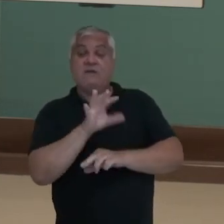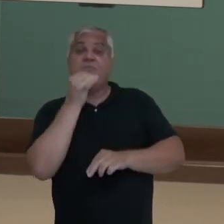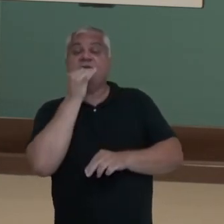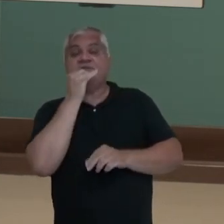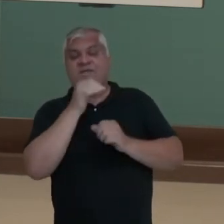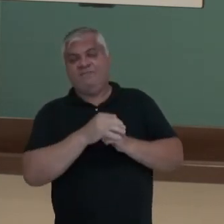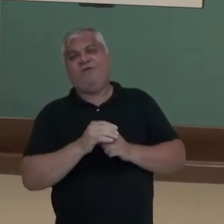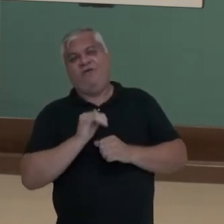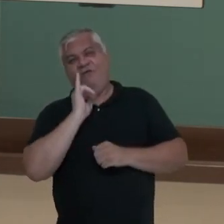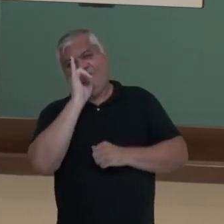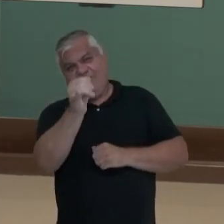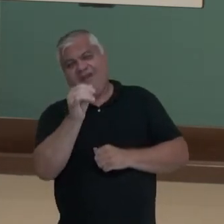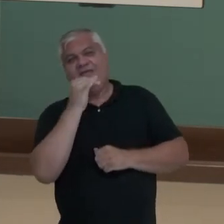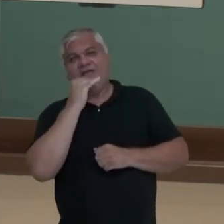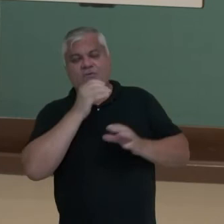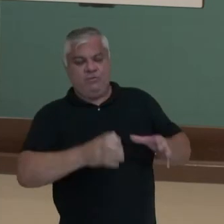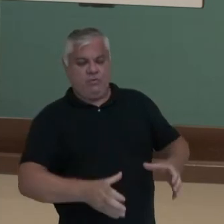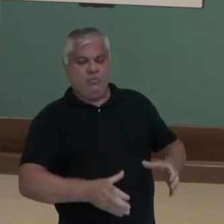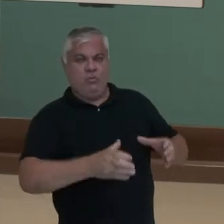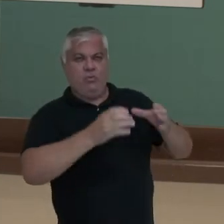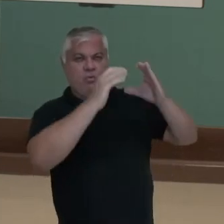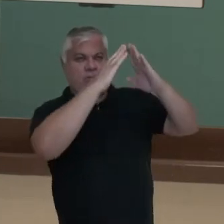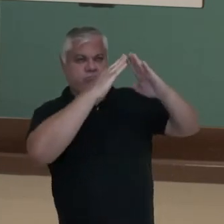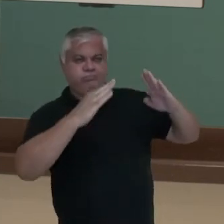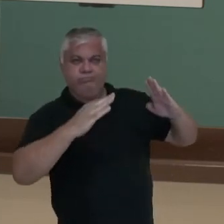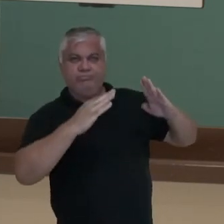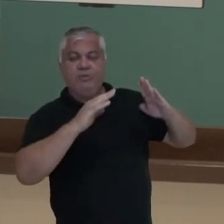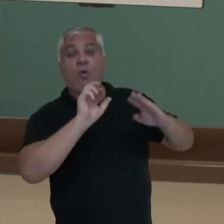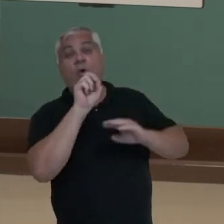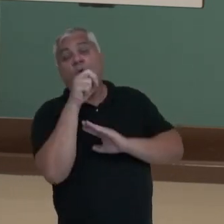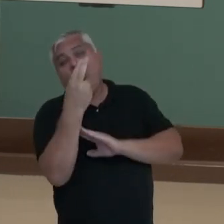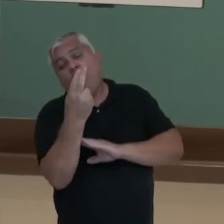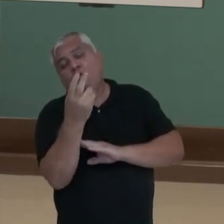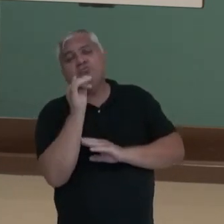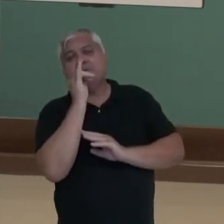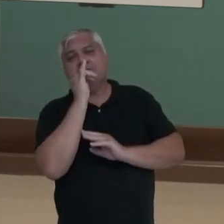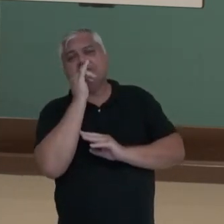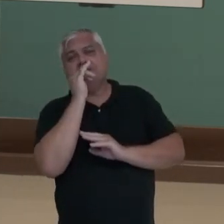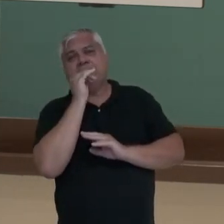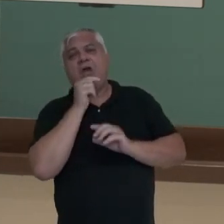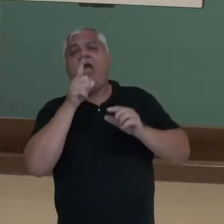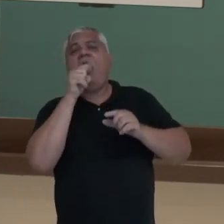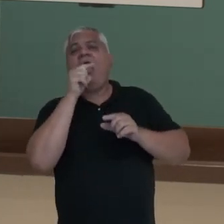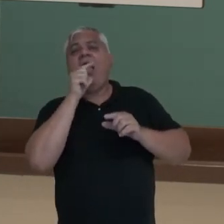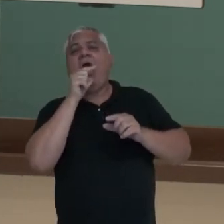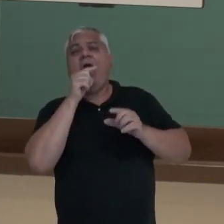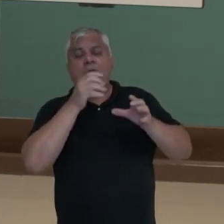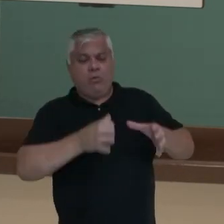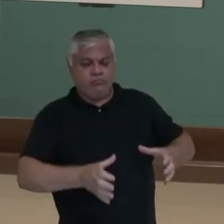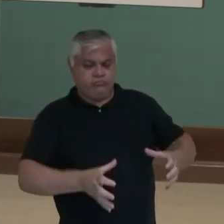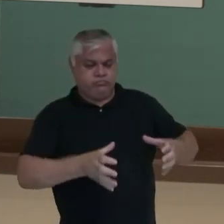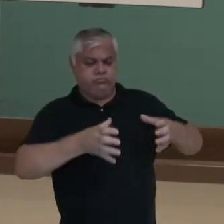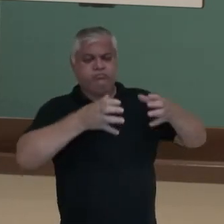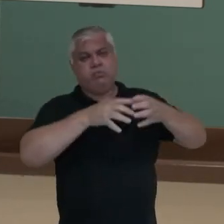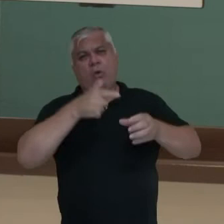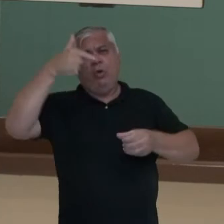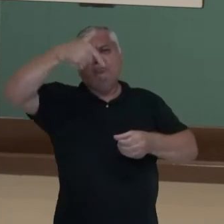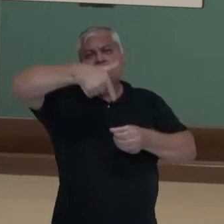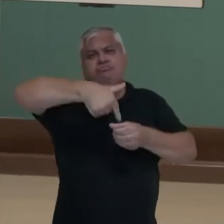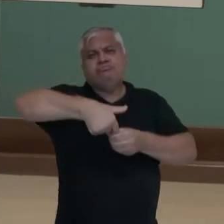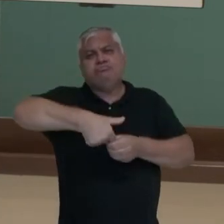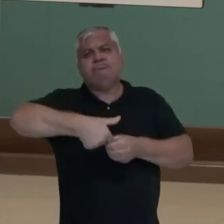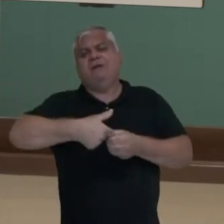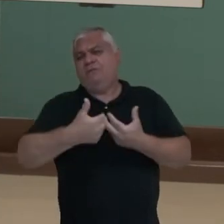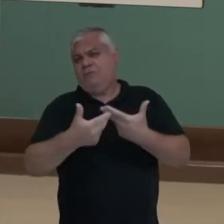que eu citei para vocês, do silo ou de um reservatório de água ou de combustíveis, que esses